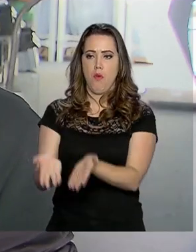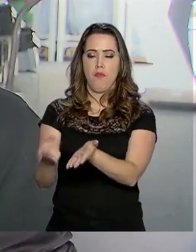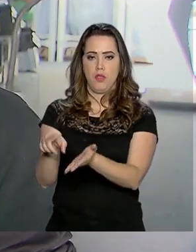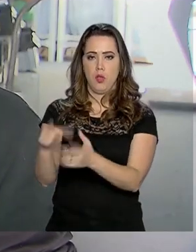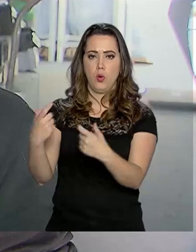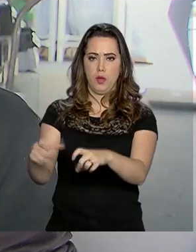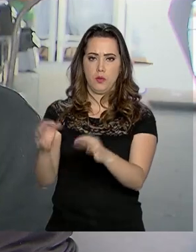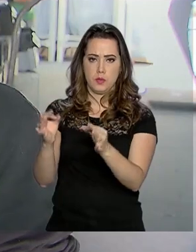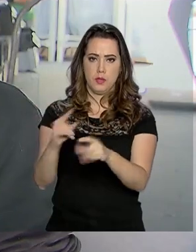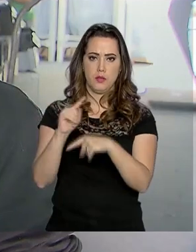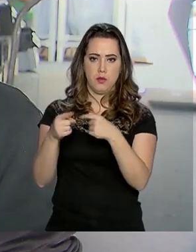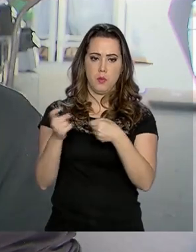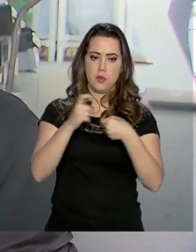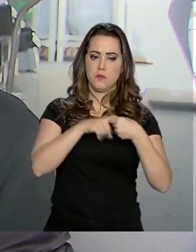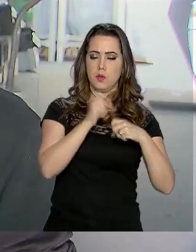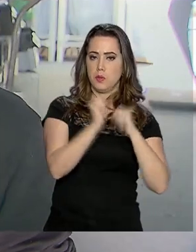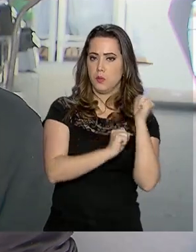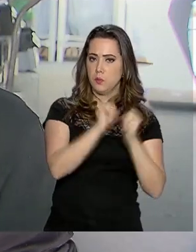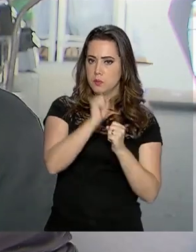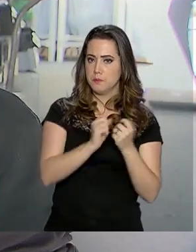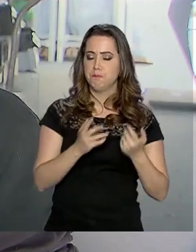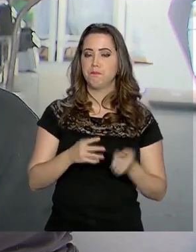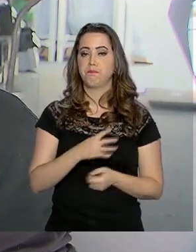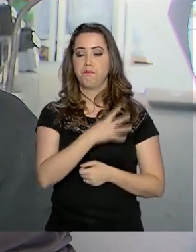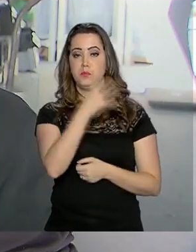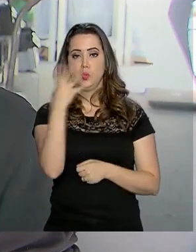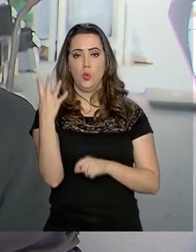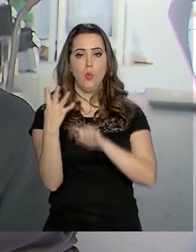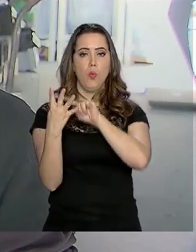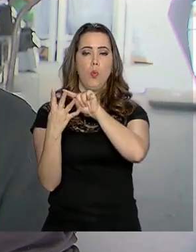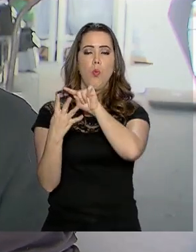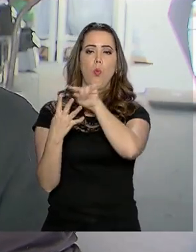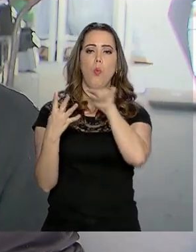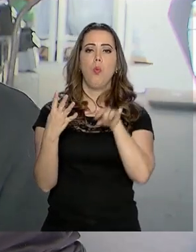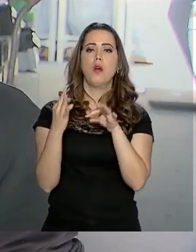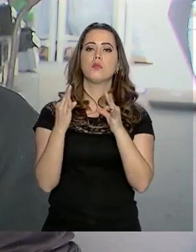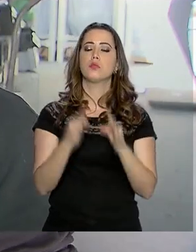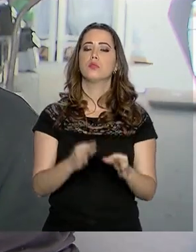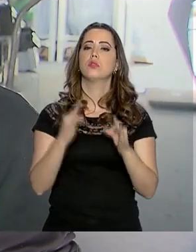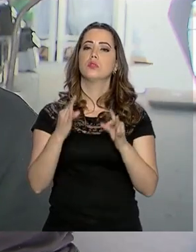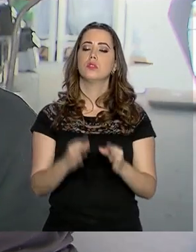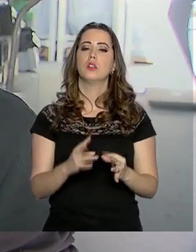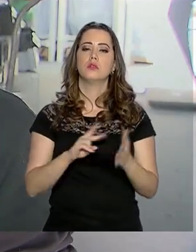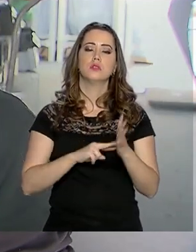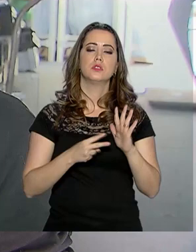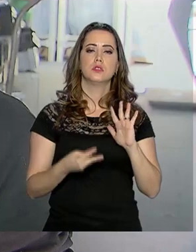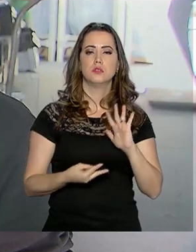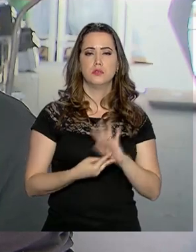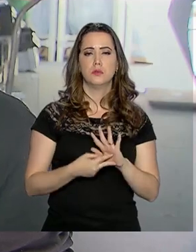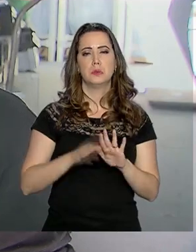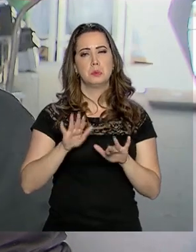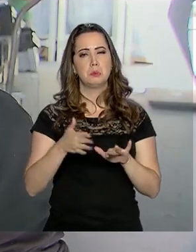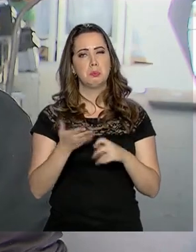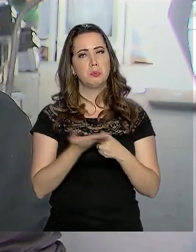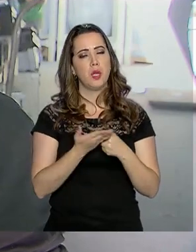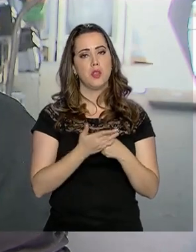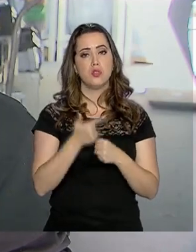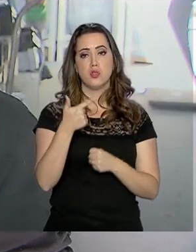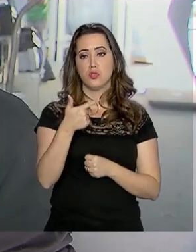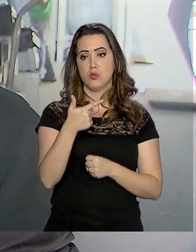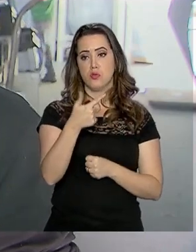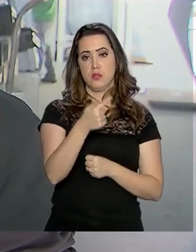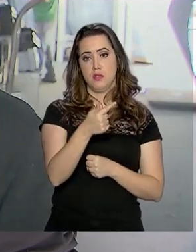depois e para a indústria das quatro toneladas restantes restantes isso vai representar em média 270